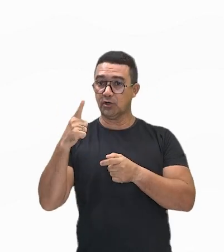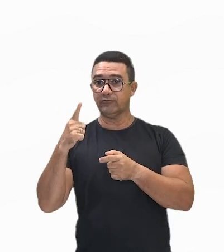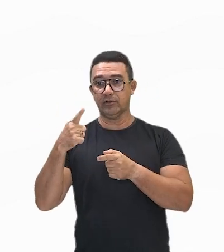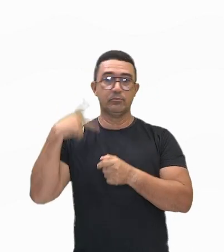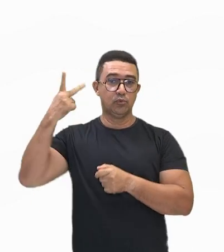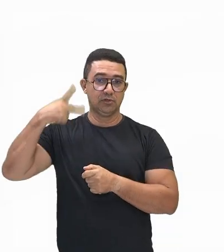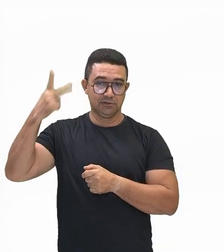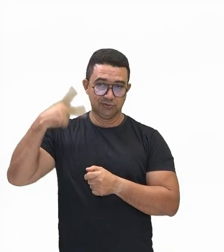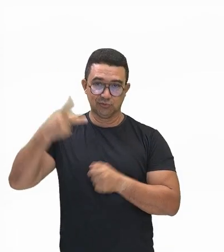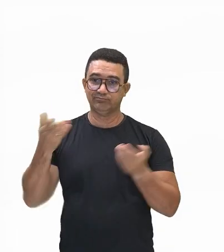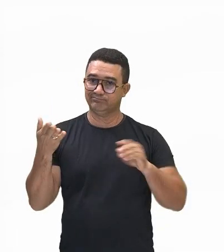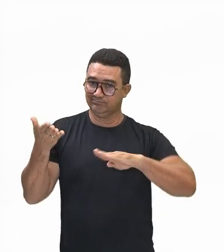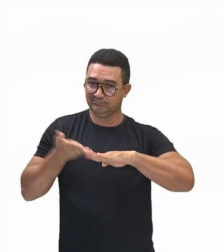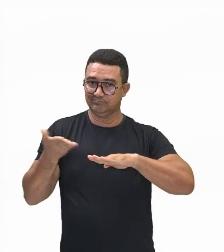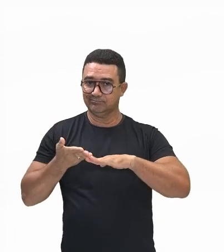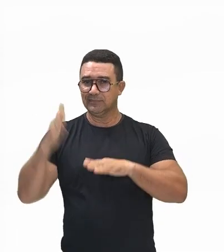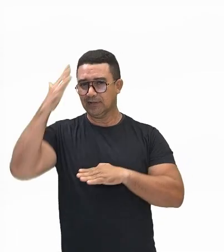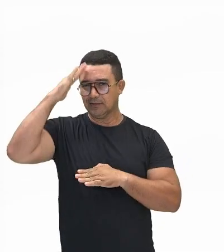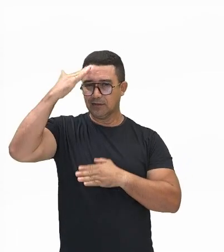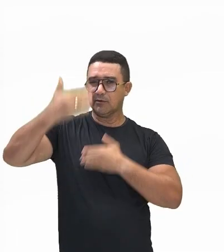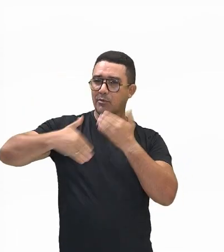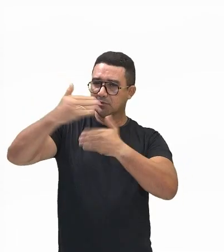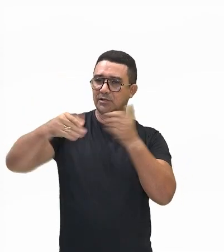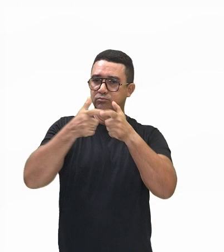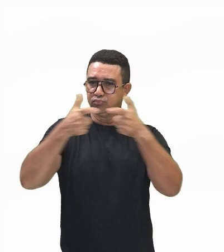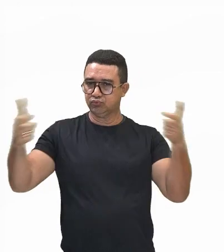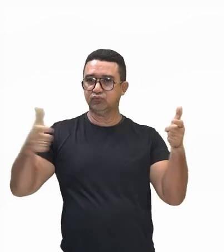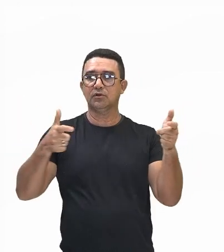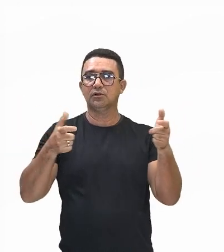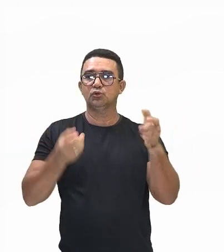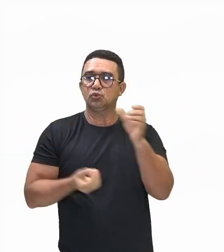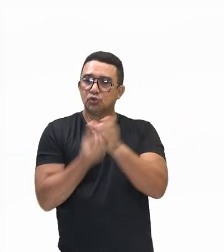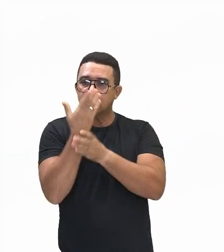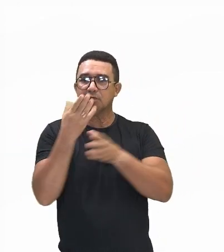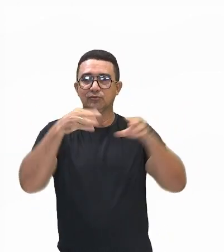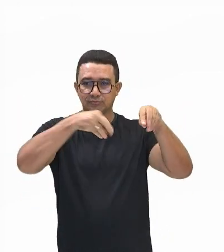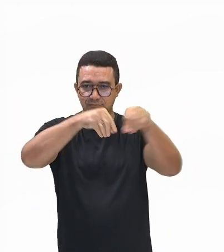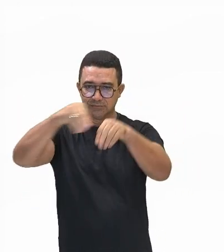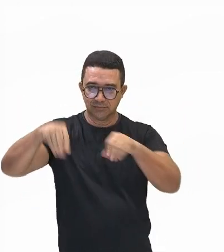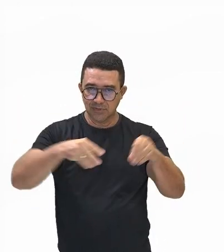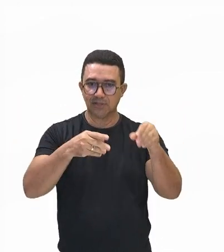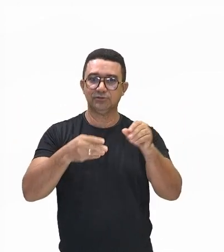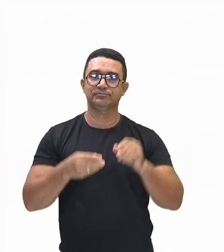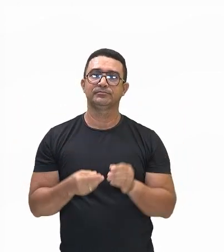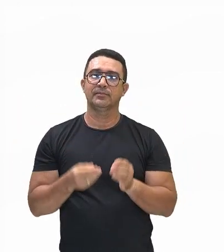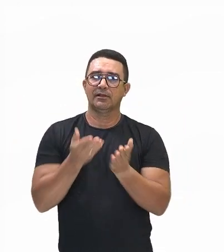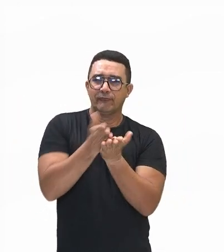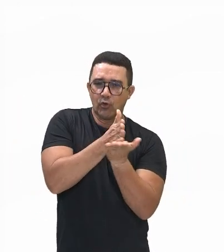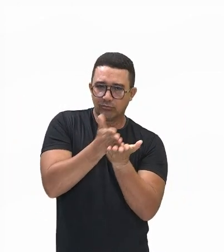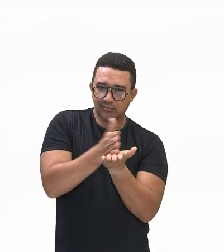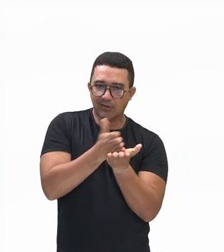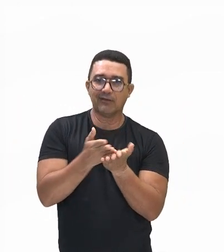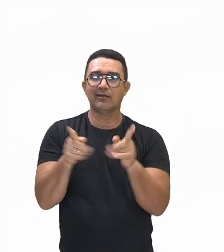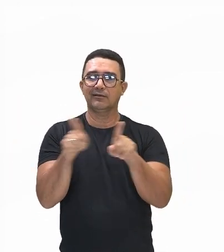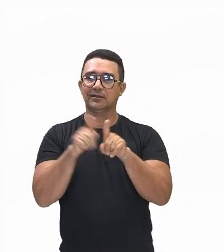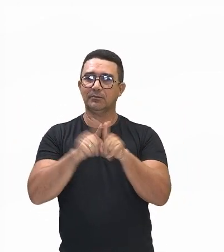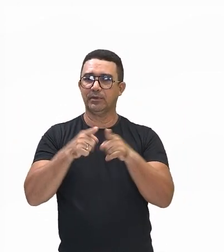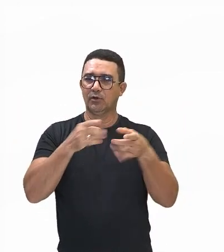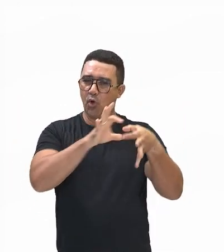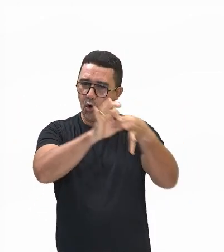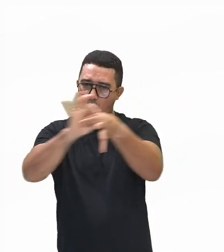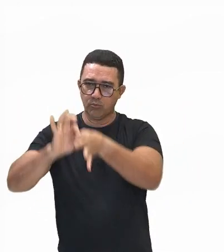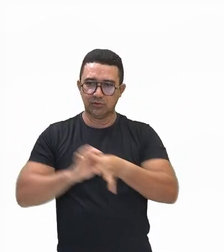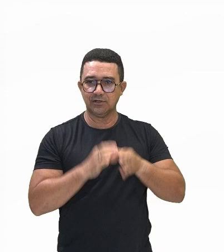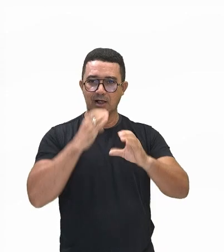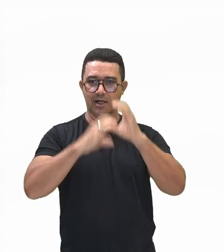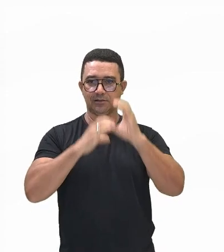contemporâneo, compreensão dos processos de ocupação e formação de territórios, territorialidades, fronteiras e redes de comunicação